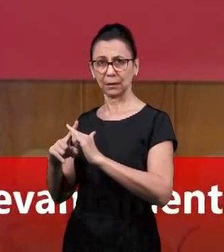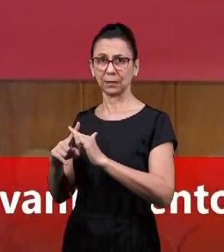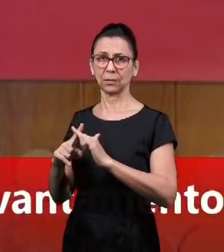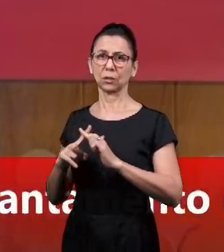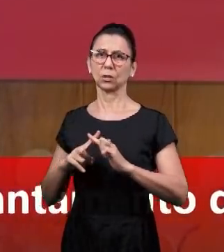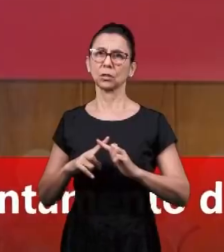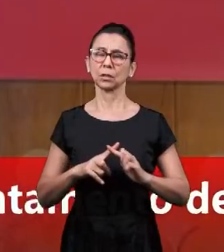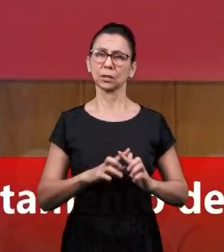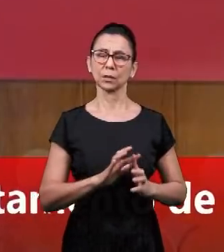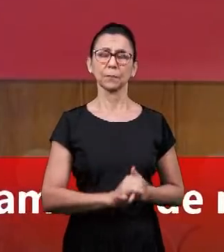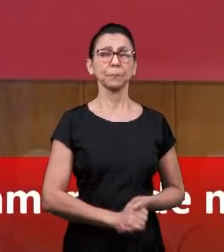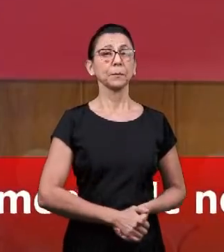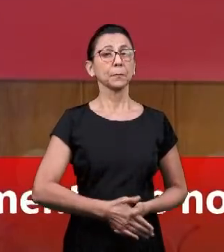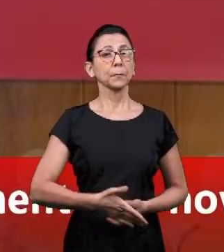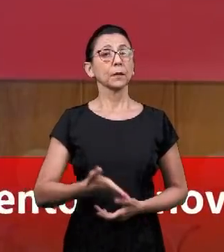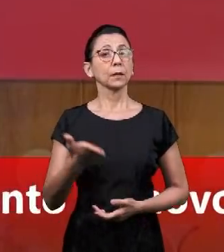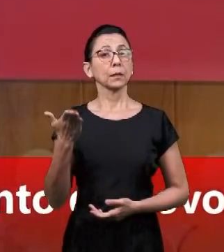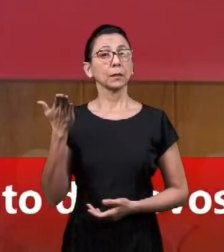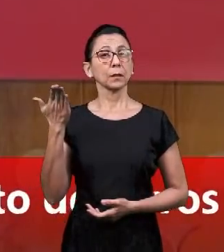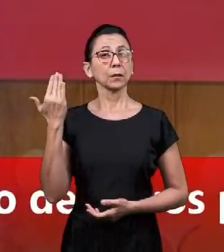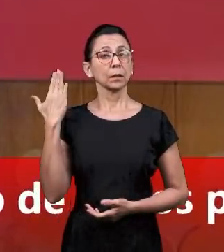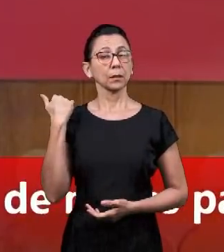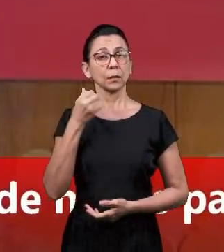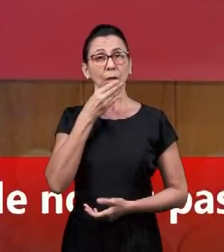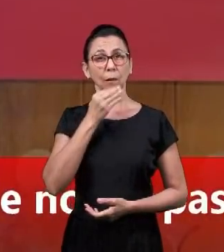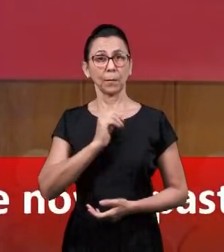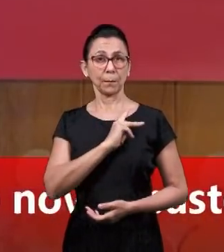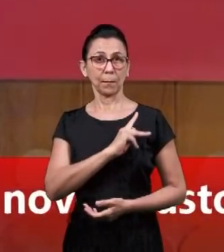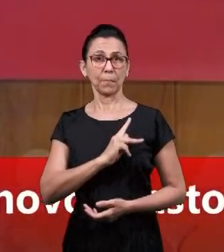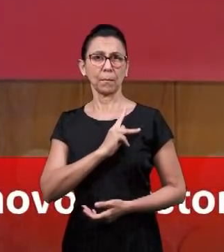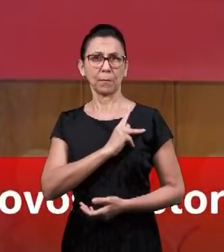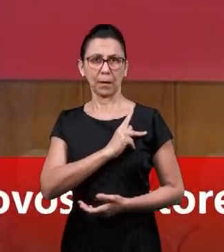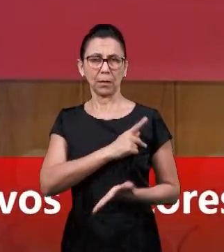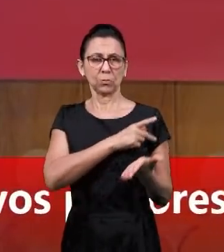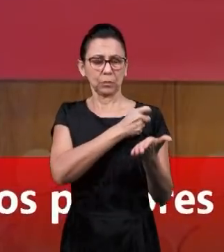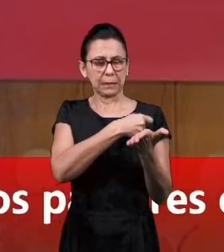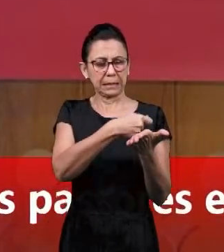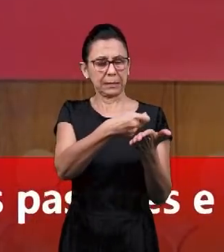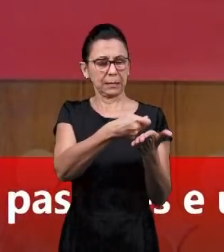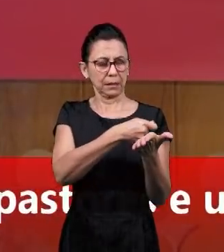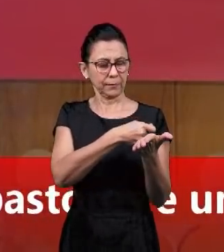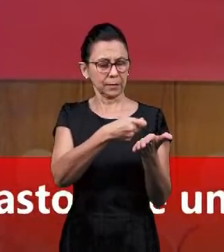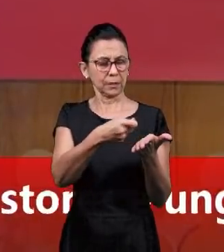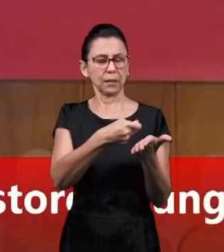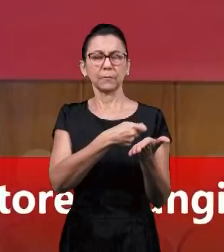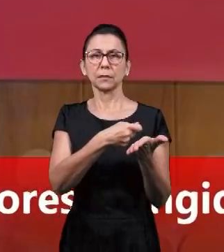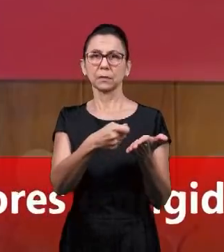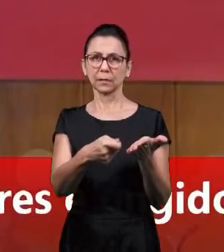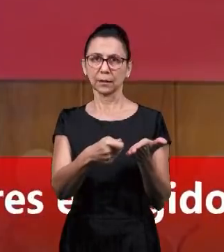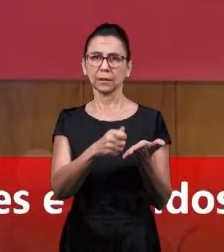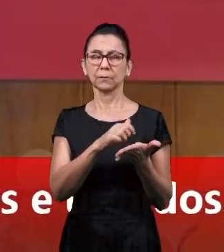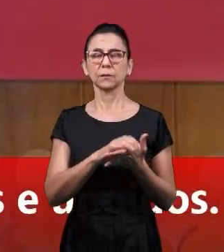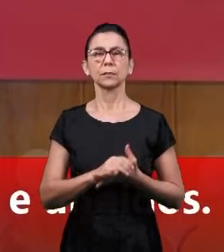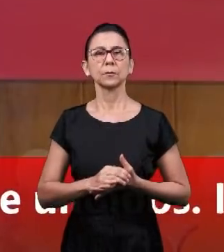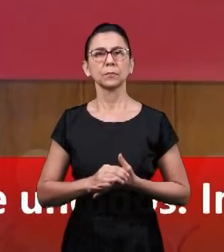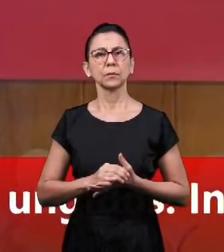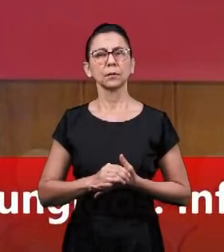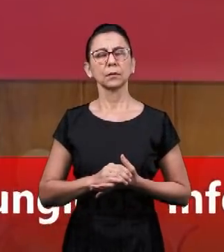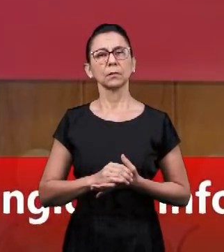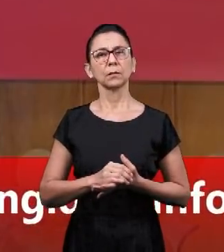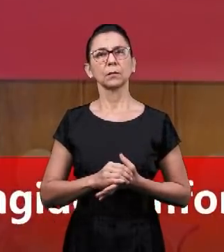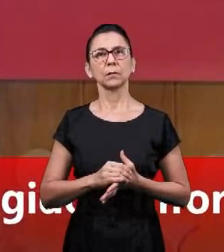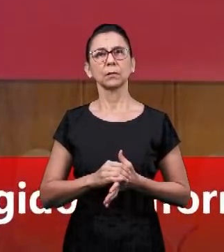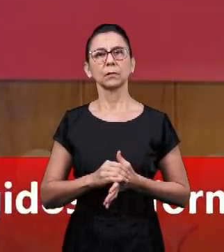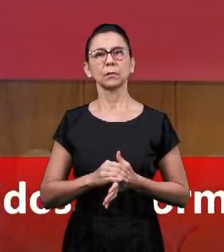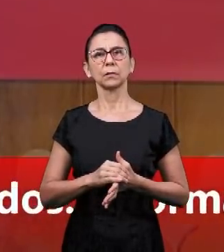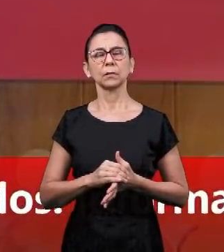e Paulo depois escreve sobre isso, eu vou chegar lá e vou falar sobre isso, diz que o ministério, na segunda